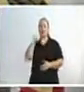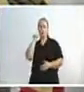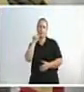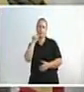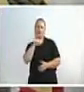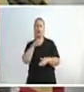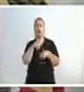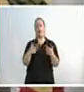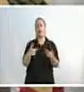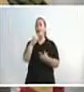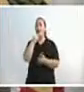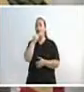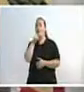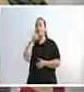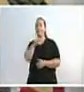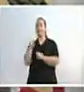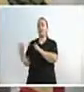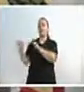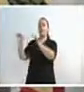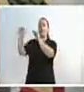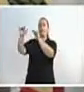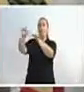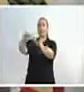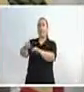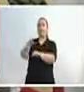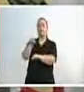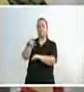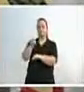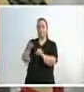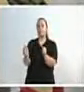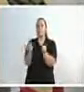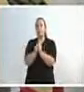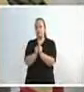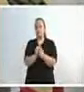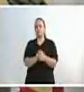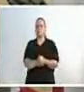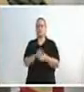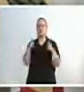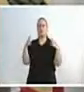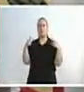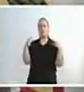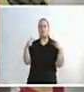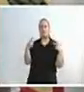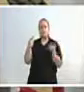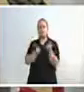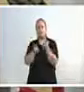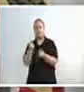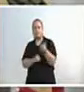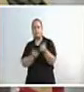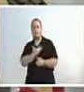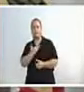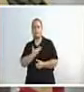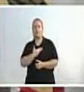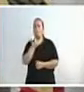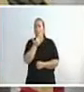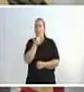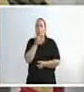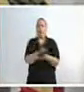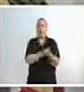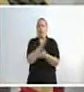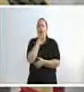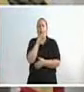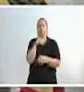aquele local, e até o motorista que não tinha nada, e outro colega que não tinha nada a ver com a história, foram todos 5 brutalmente assassinados.